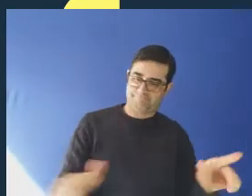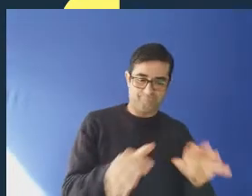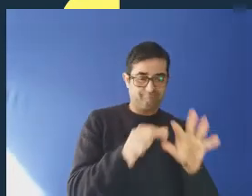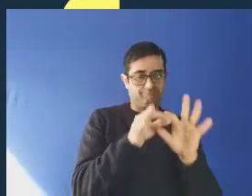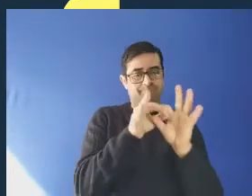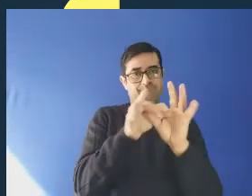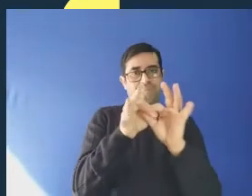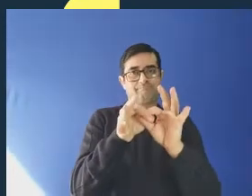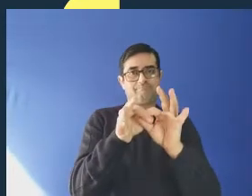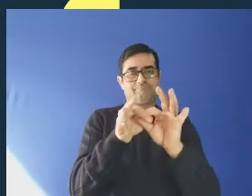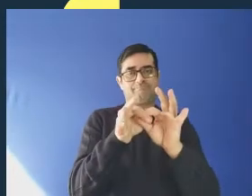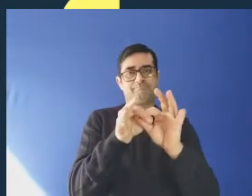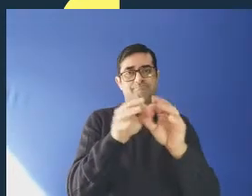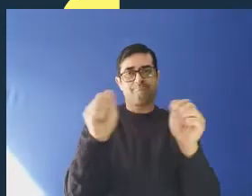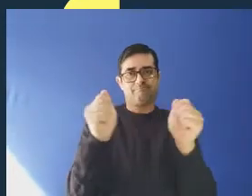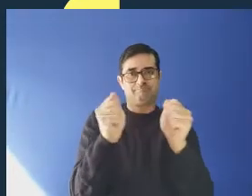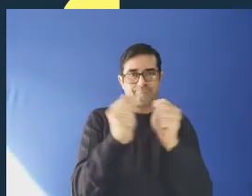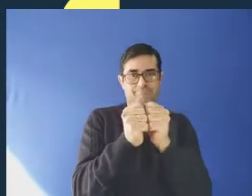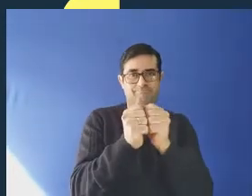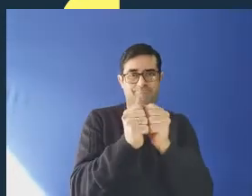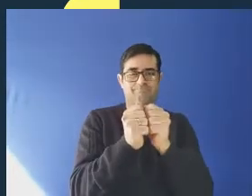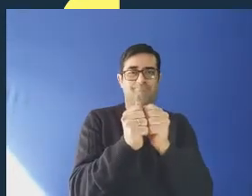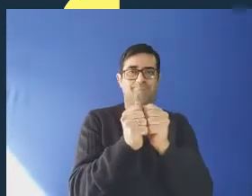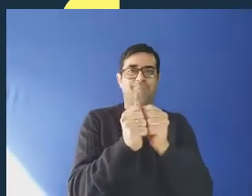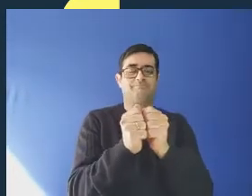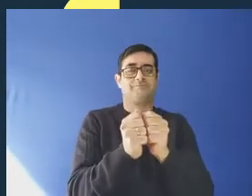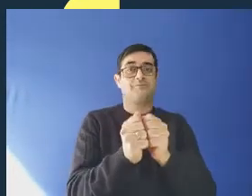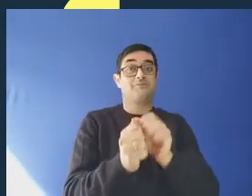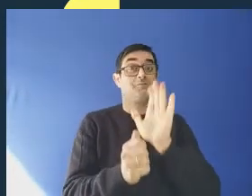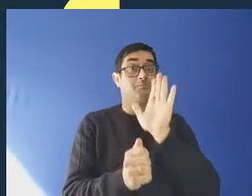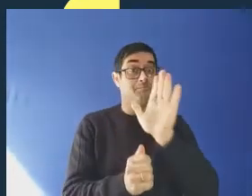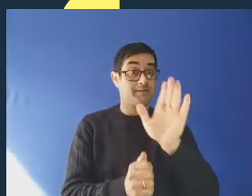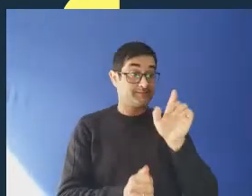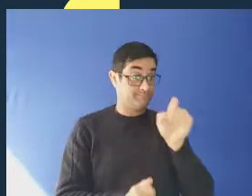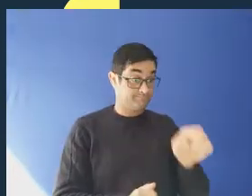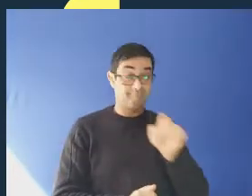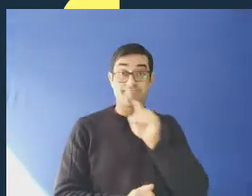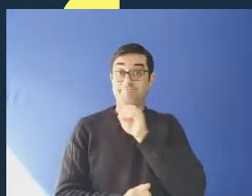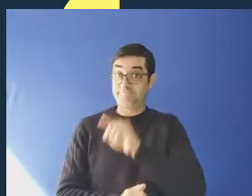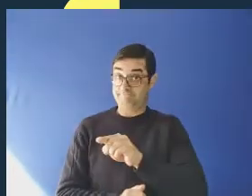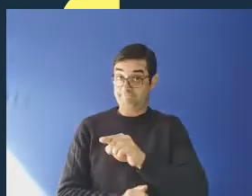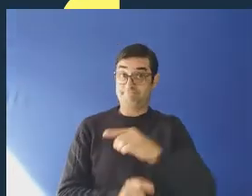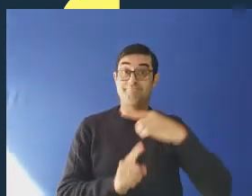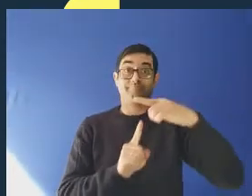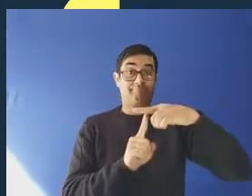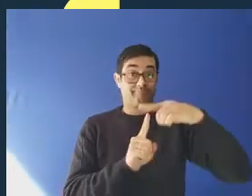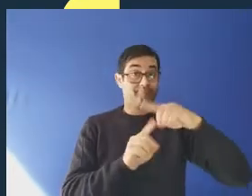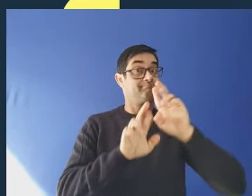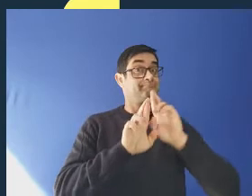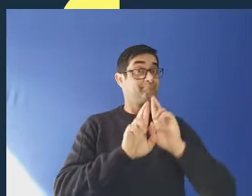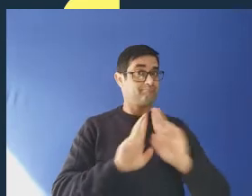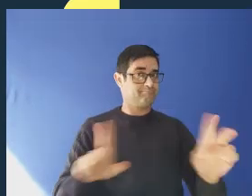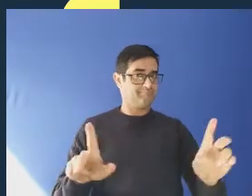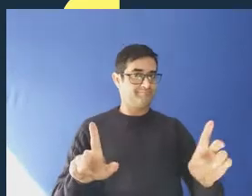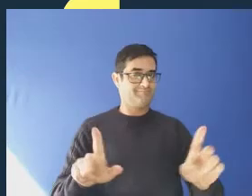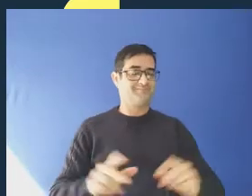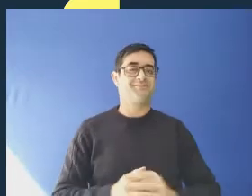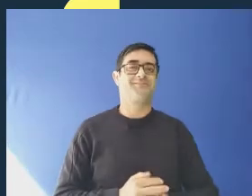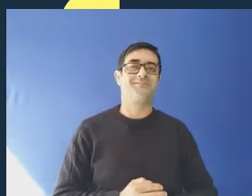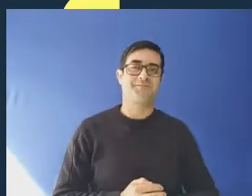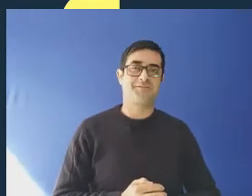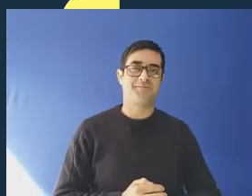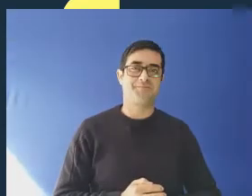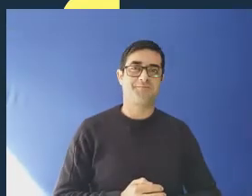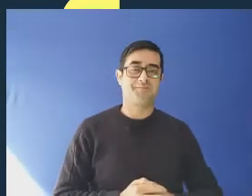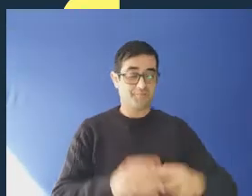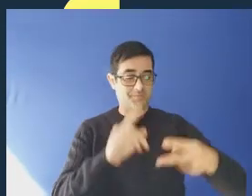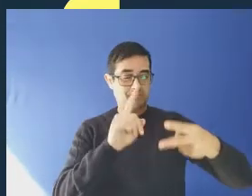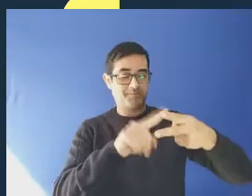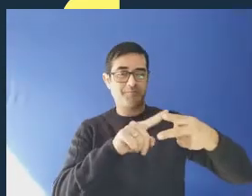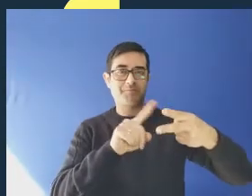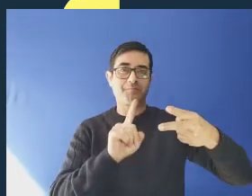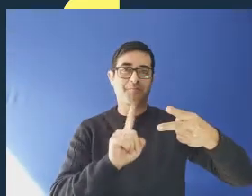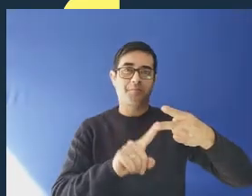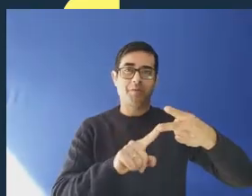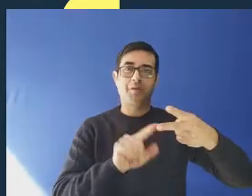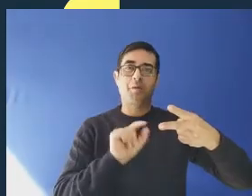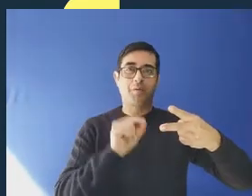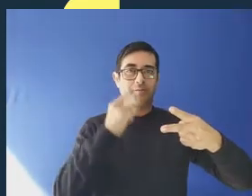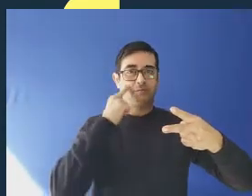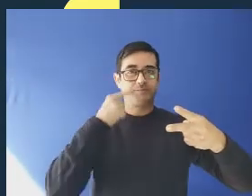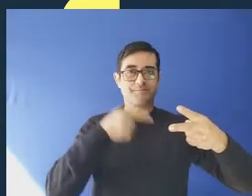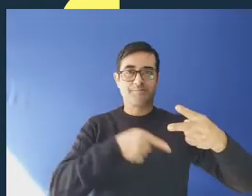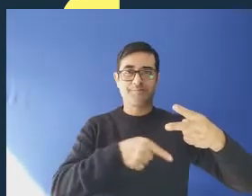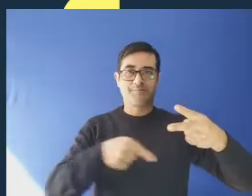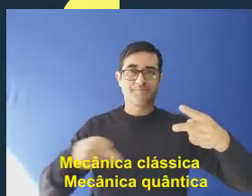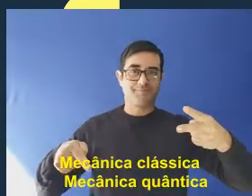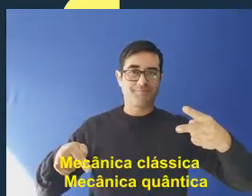trabalho, então elas estão ligadas, intimamente ligadas, mas são duas coisas distintas do ponto de vista da mecânica clássica.